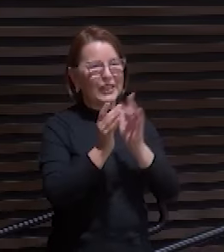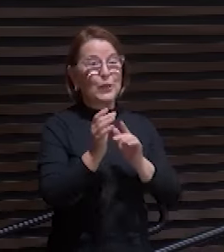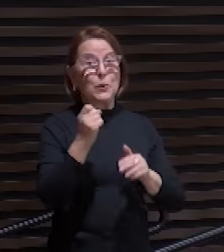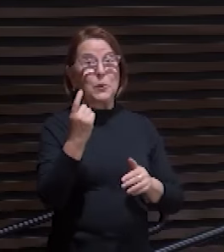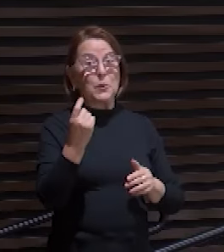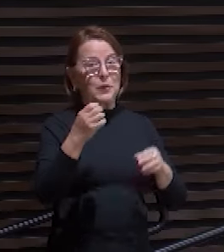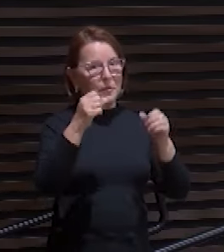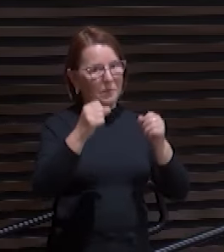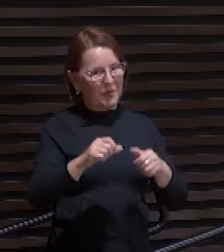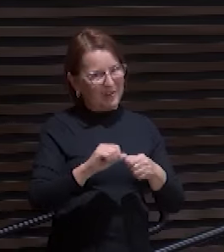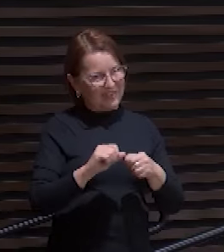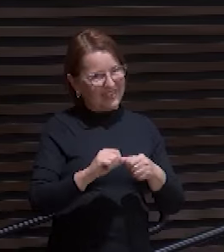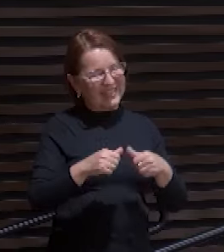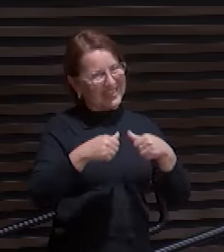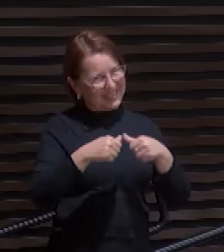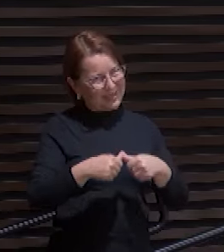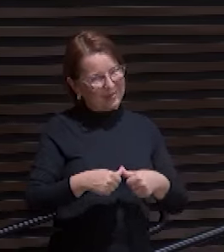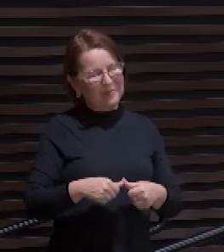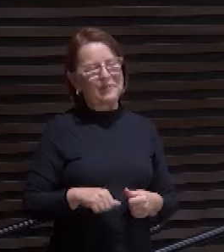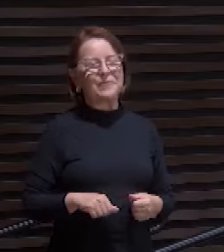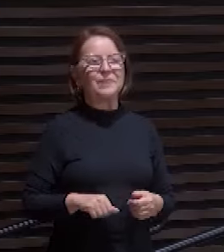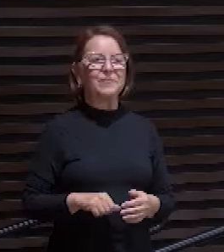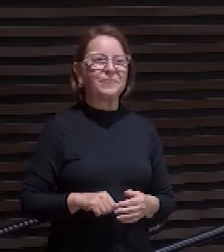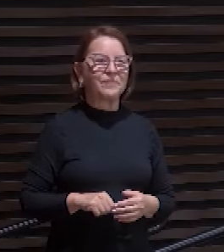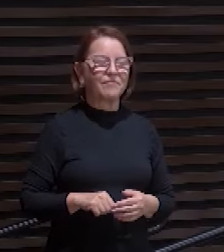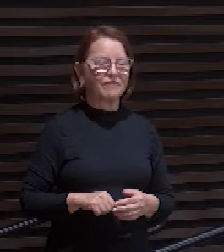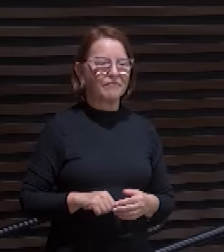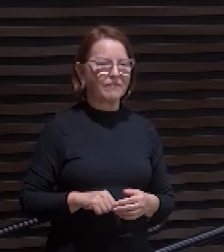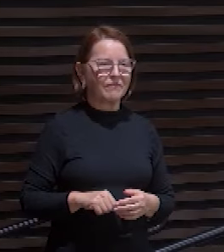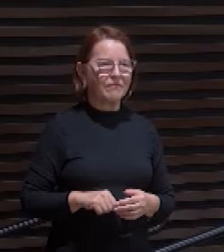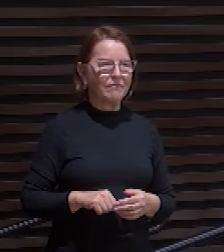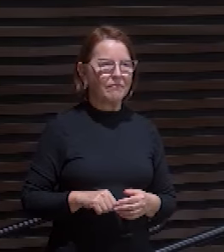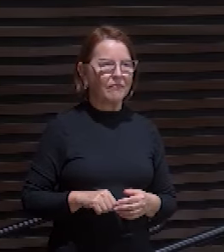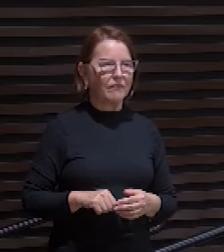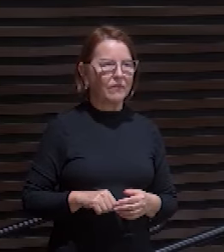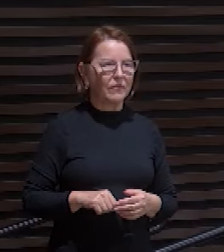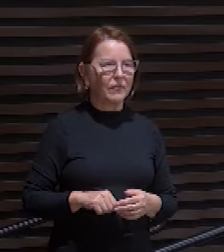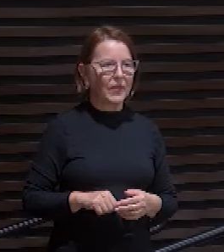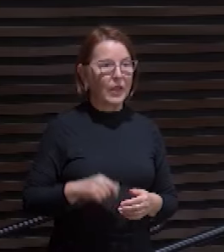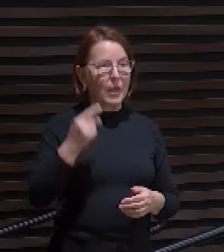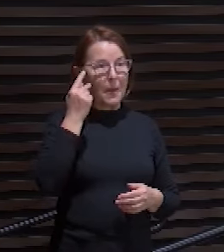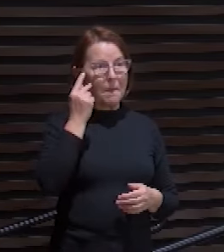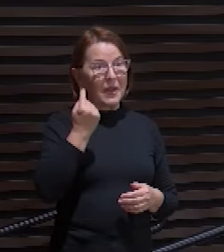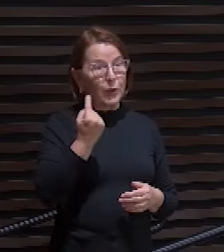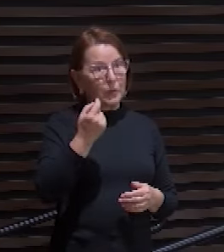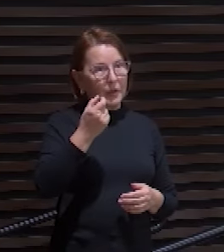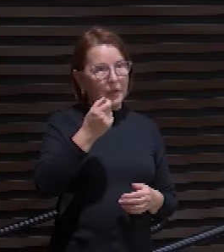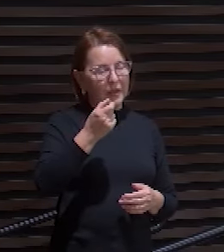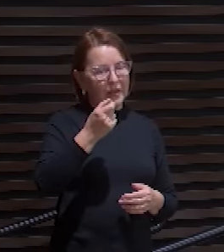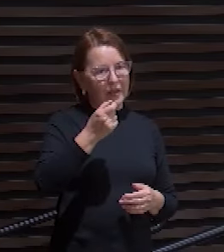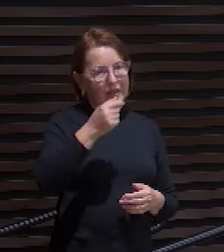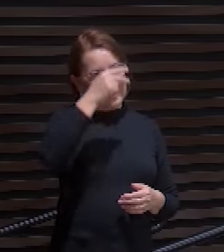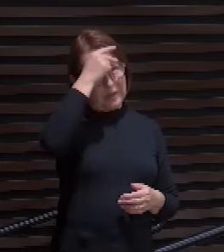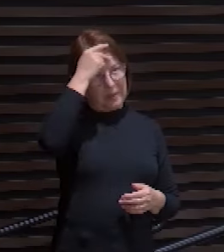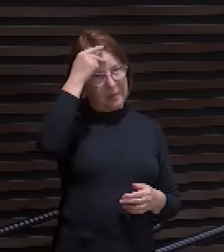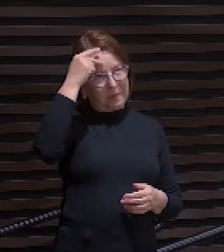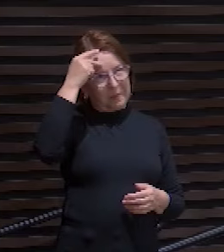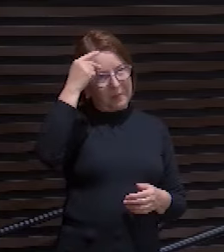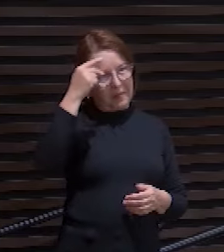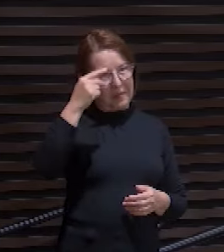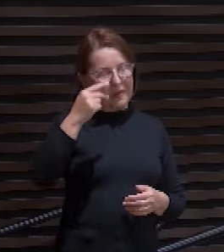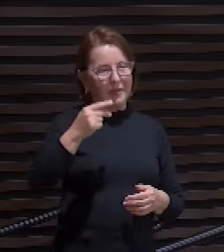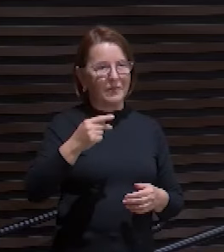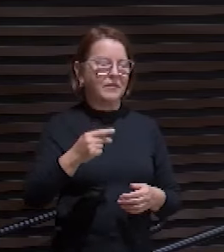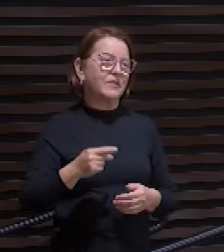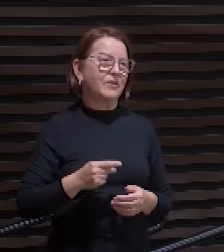isso. Então, agora, para uma pessoa ser diagnosticada com depressão, ela tem que ter um conjunto.